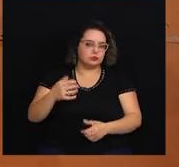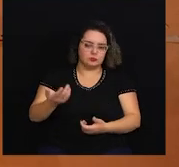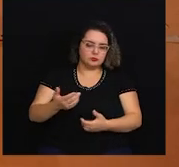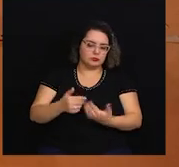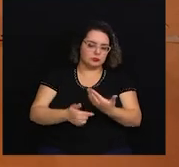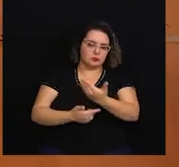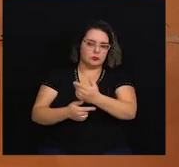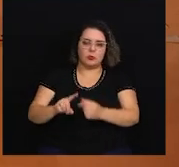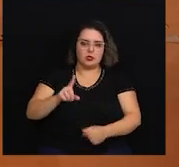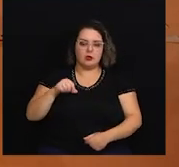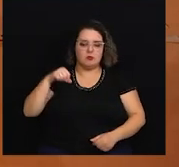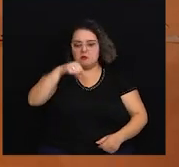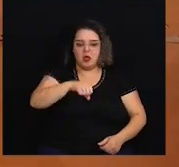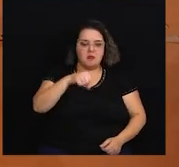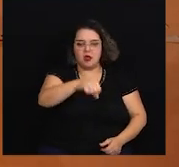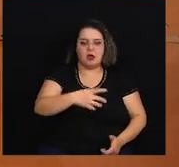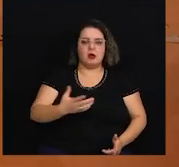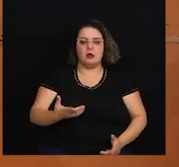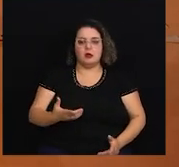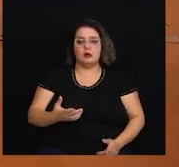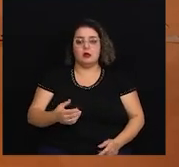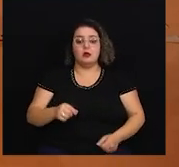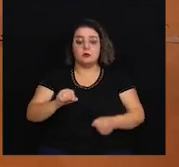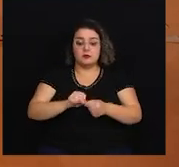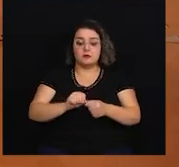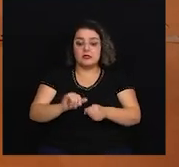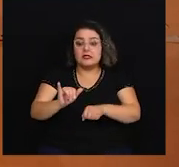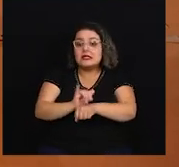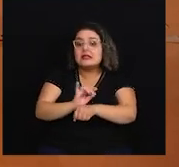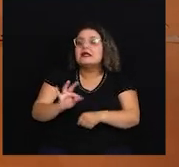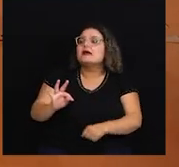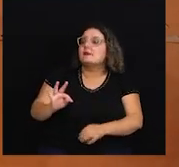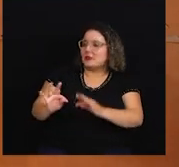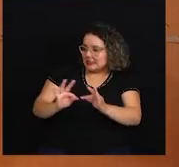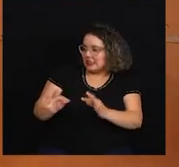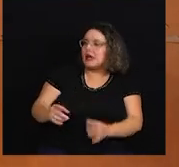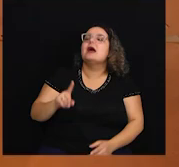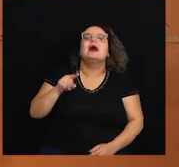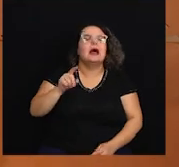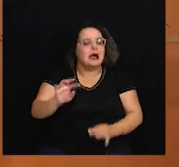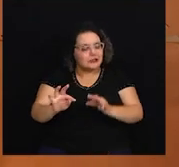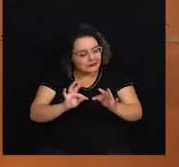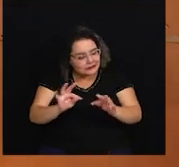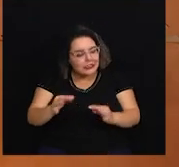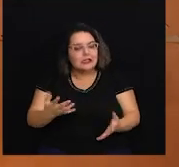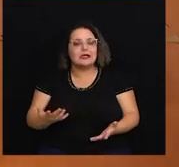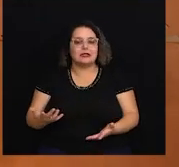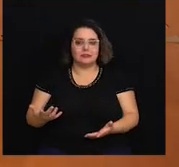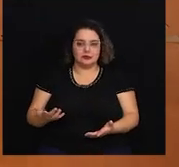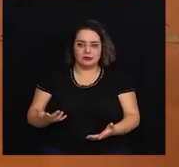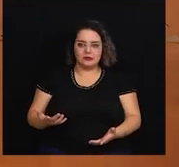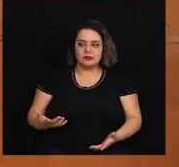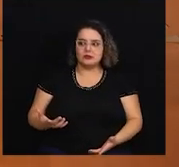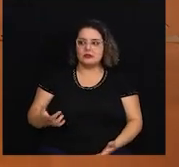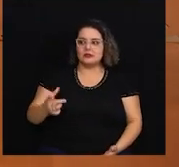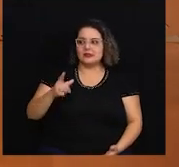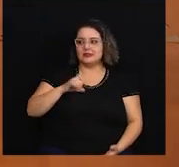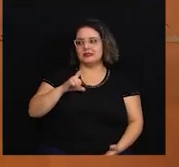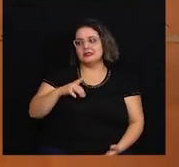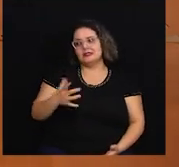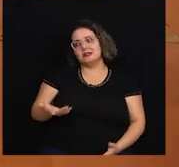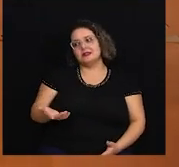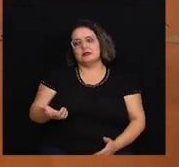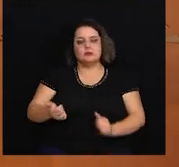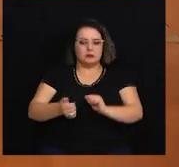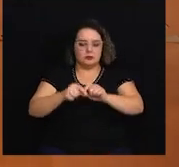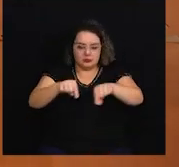o sonho da porrada eu tenho que fazer ponte do ganhar a luta tal imagens é crime com técnico E isso tem aquele joguinho é um